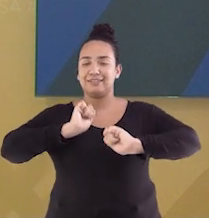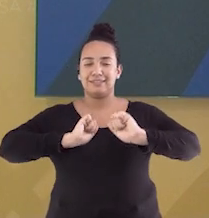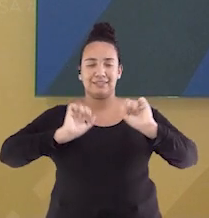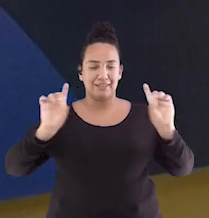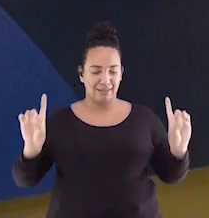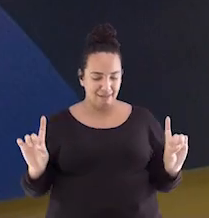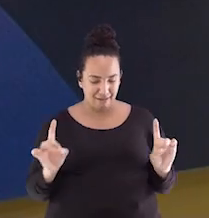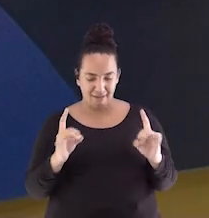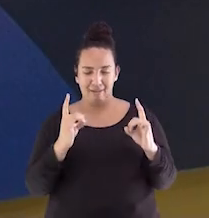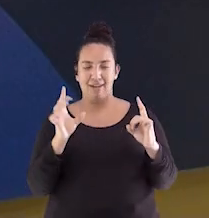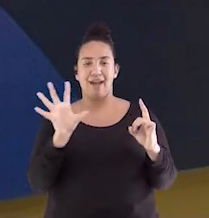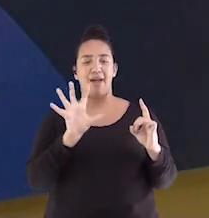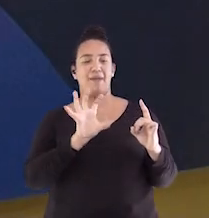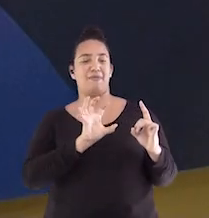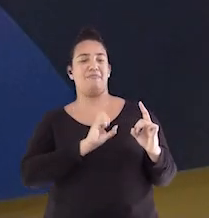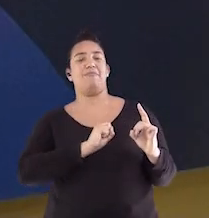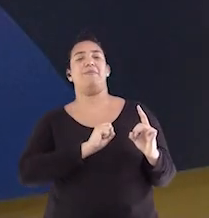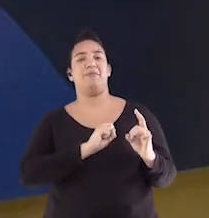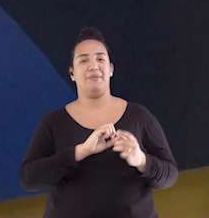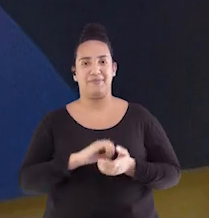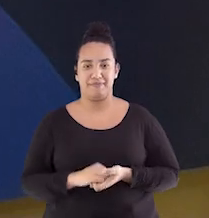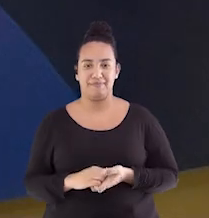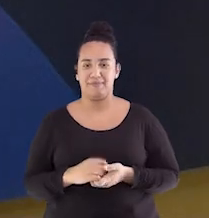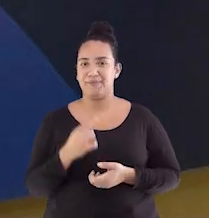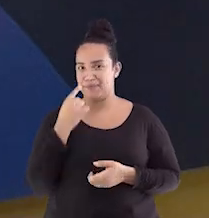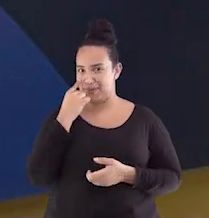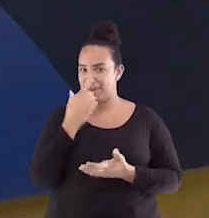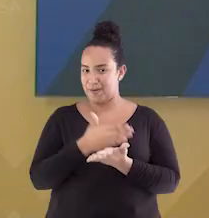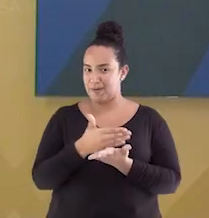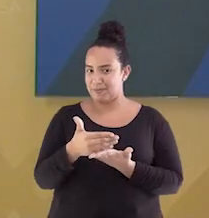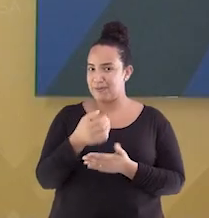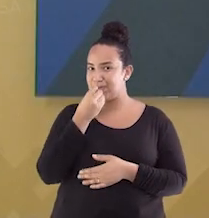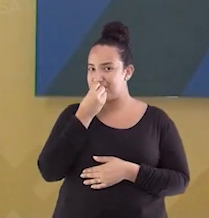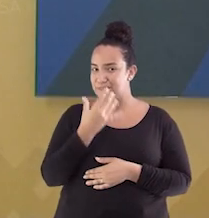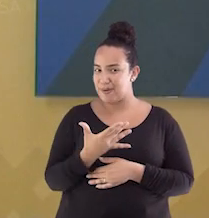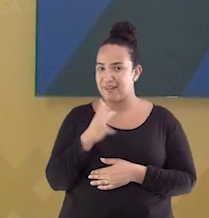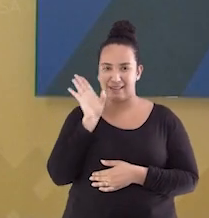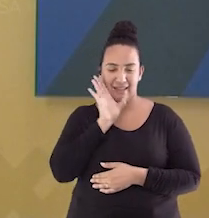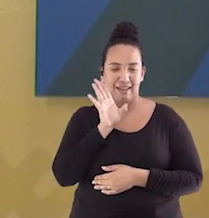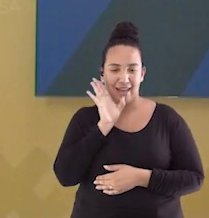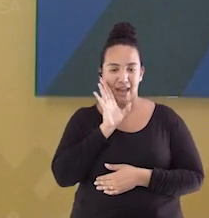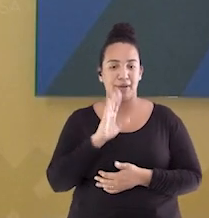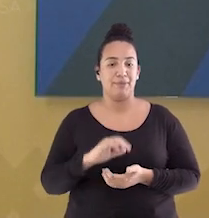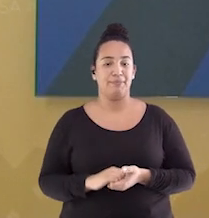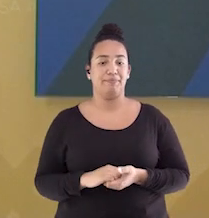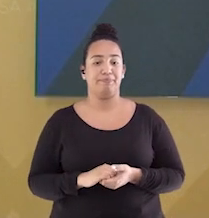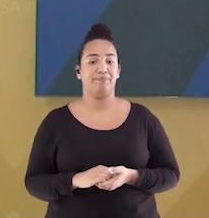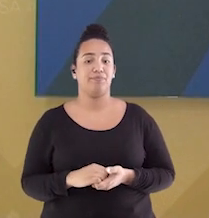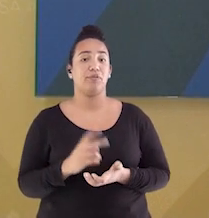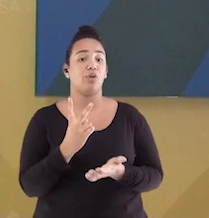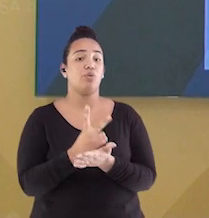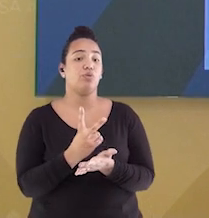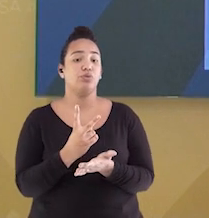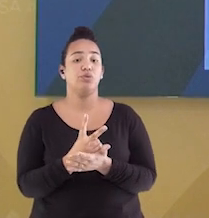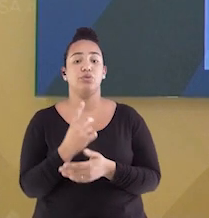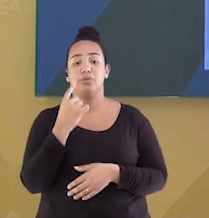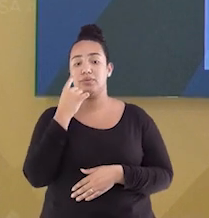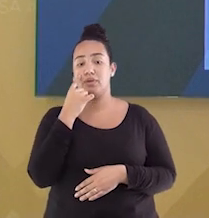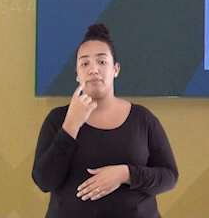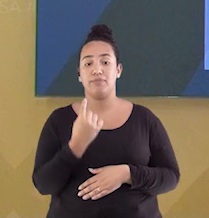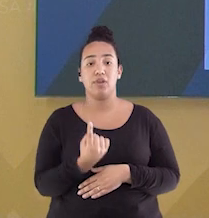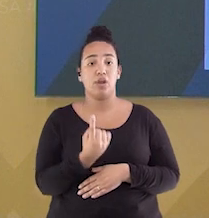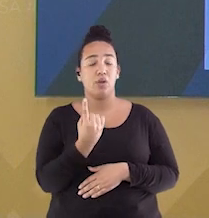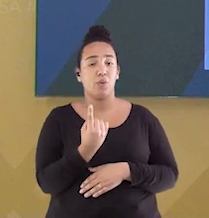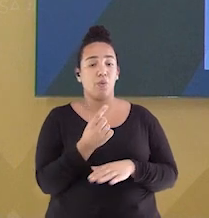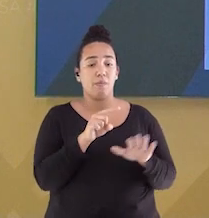meu amor. Ó, já começou bem, tá ficando legal. E ela continua assim, ó. Faz uma semana